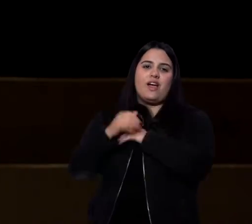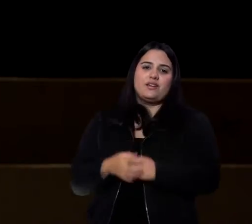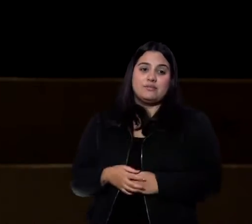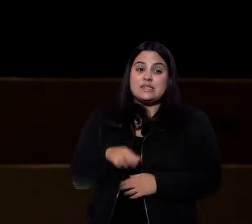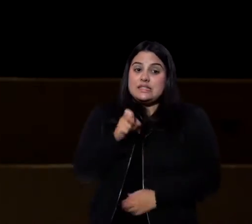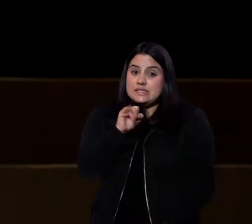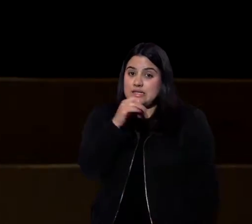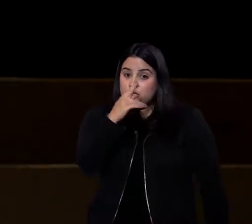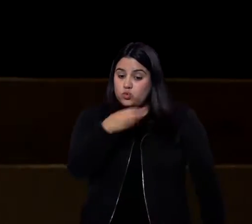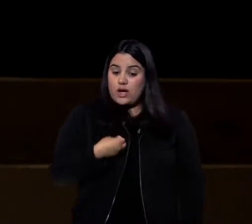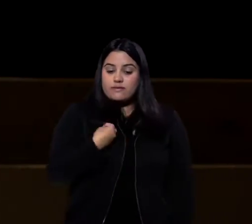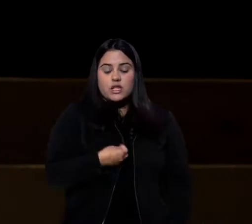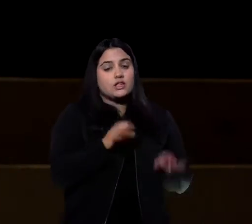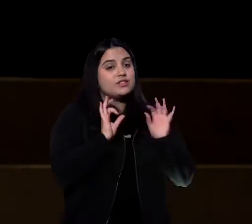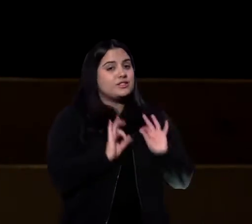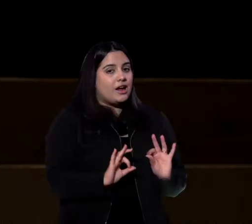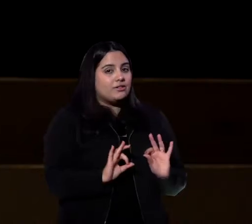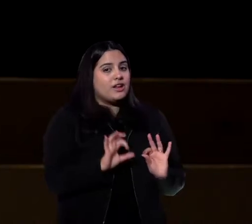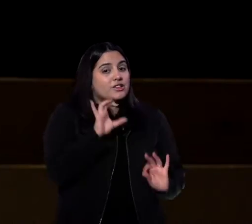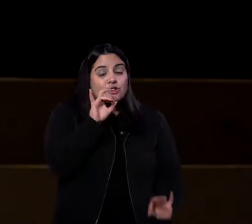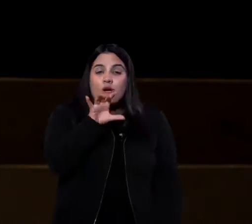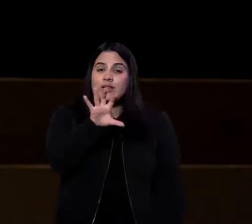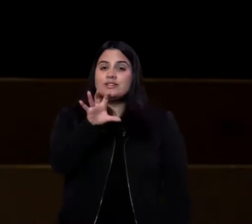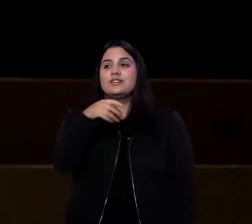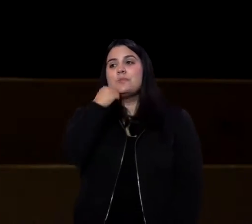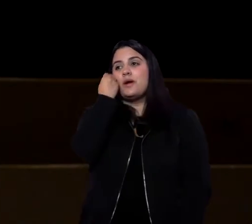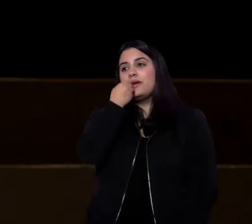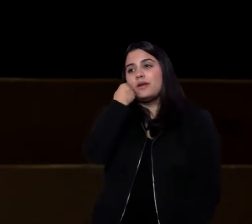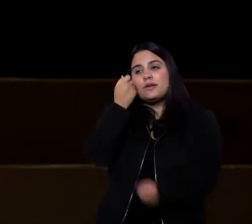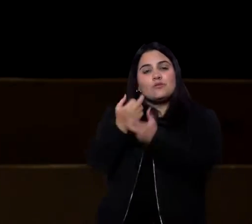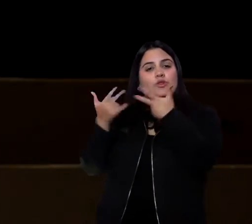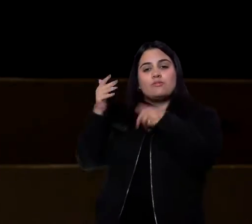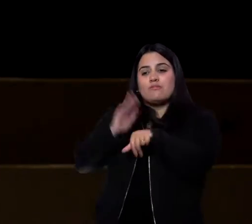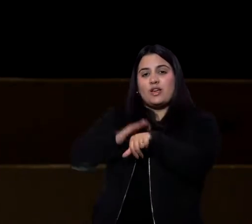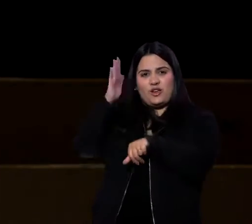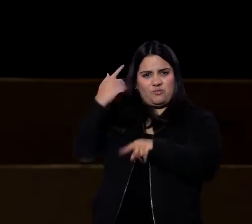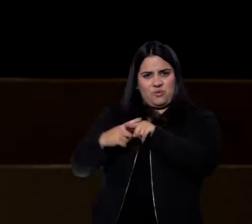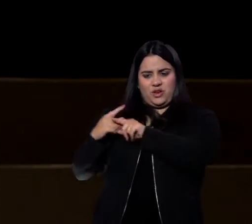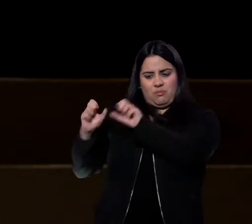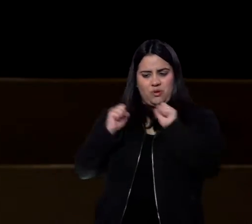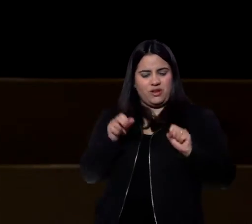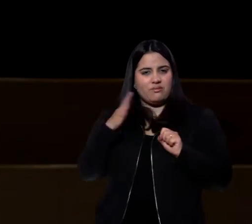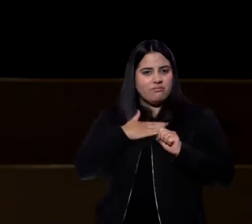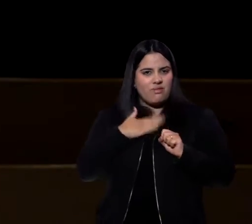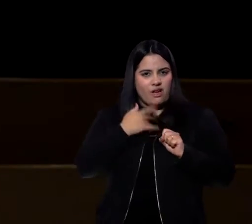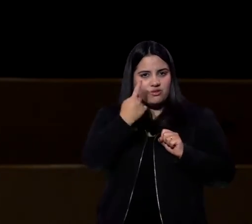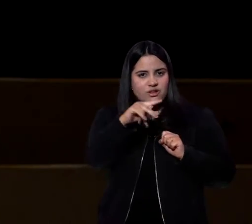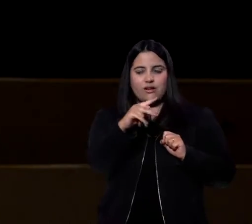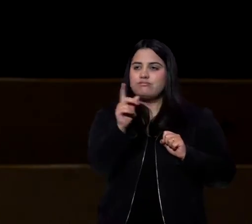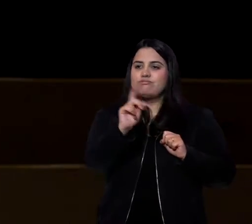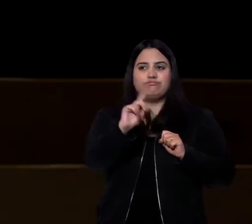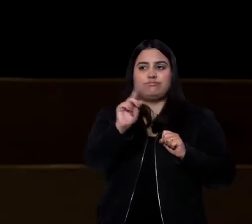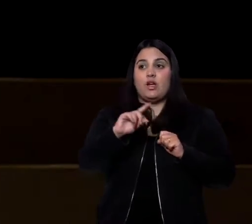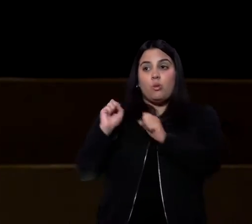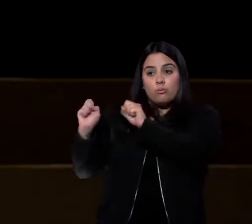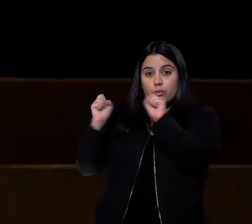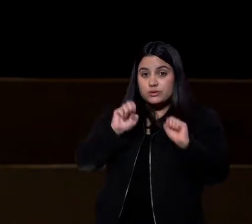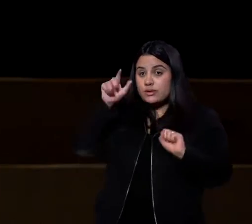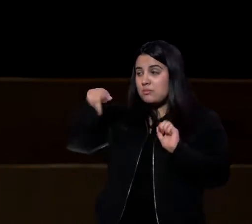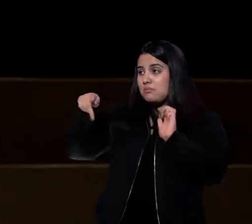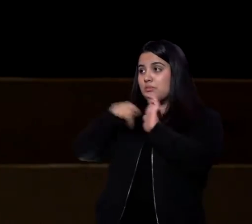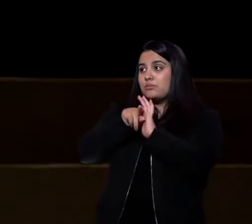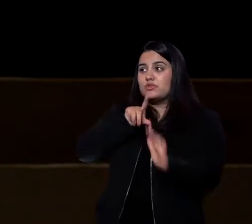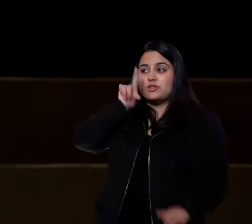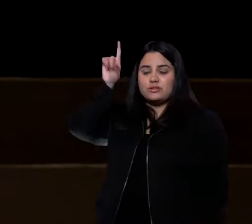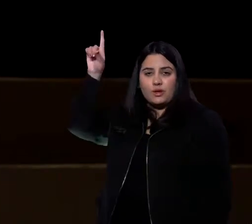maneira certa. Só assim a gente vai viver coisas maiores, porque o poder não é nosso. O poder é de Deus. E